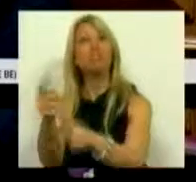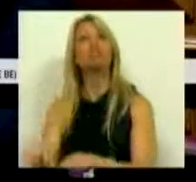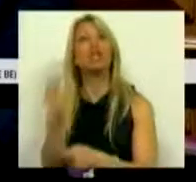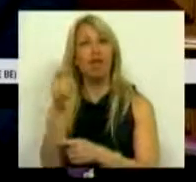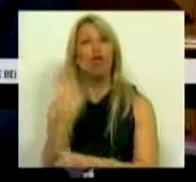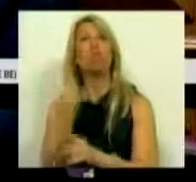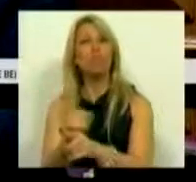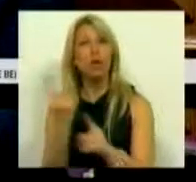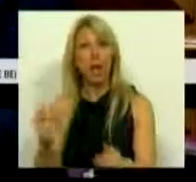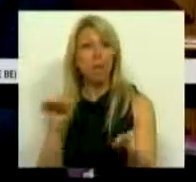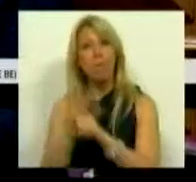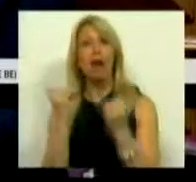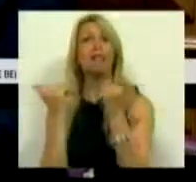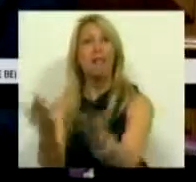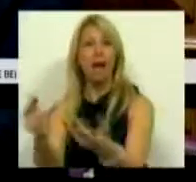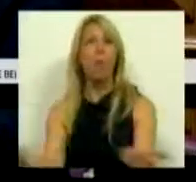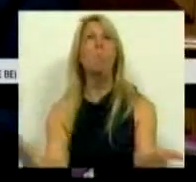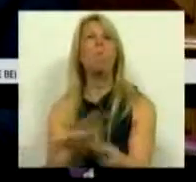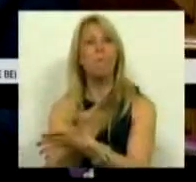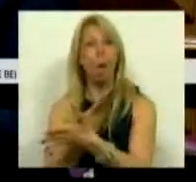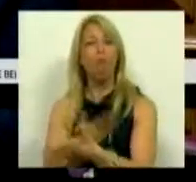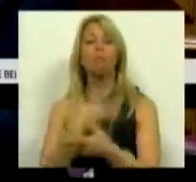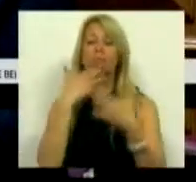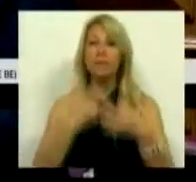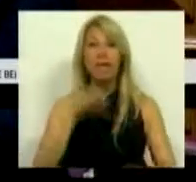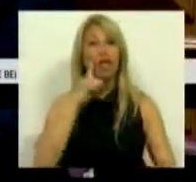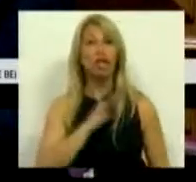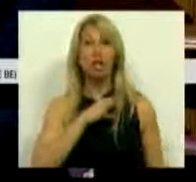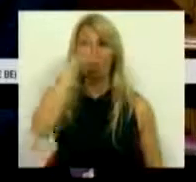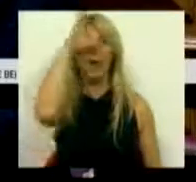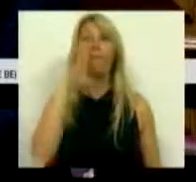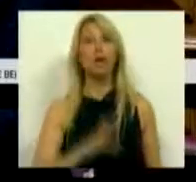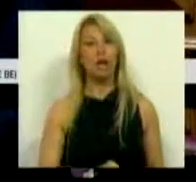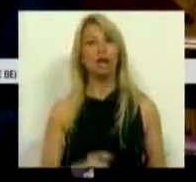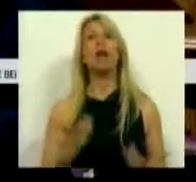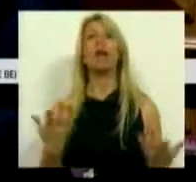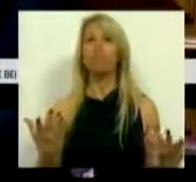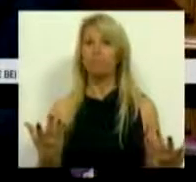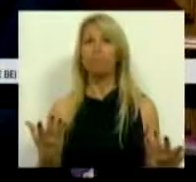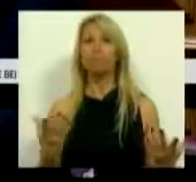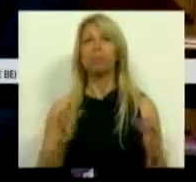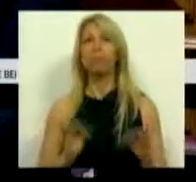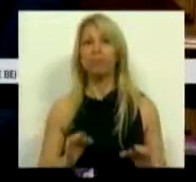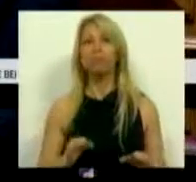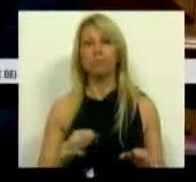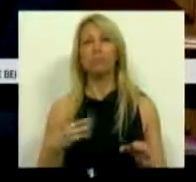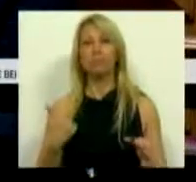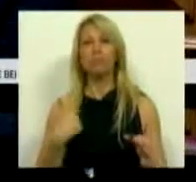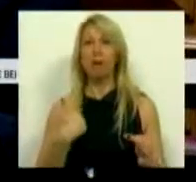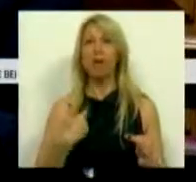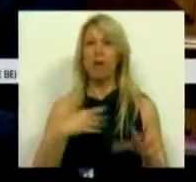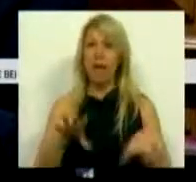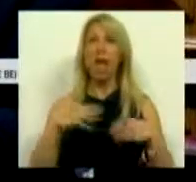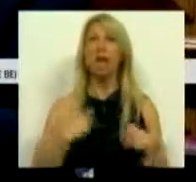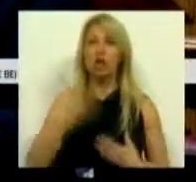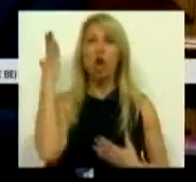o pão. Tenho a certeza que a senhora ministra não deixará de atender ao justo apelo dos nossos